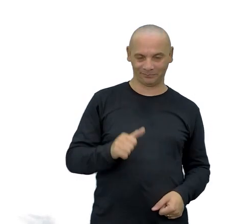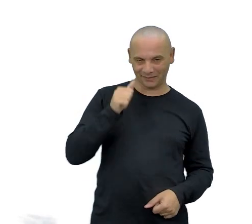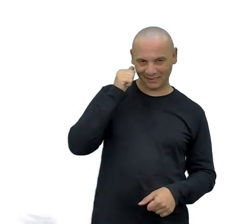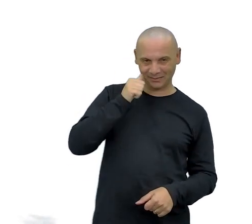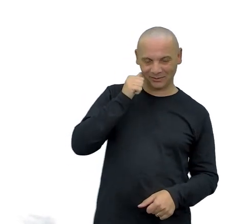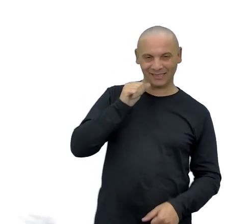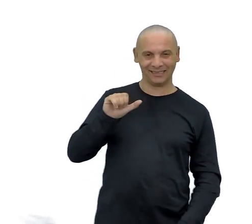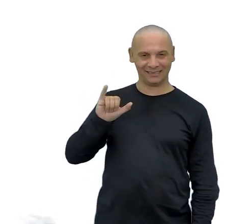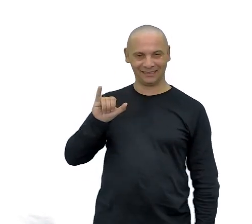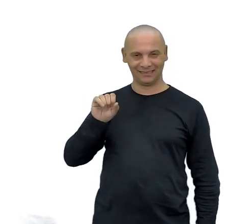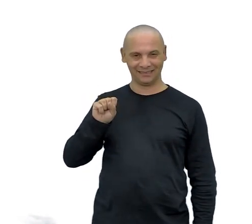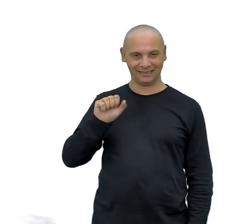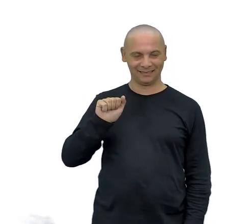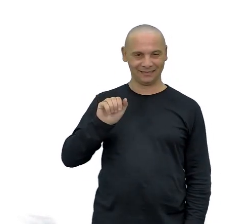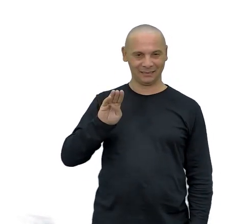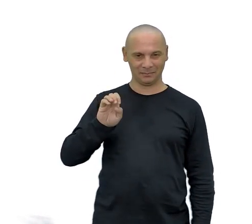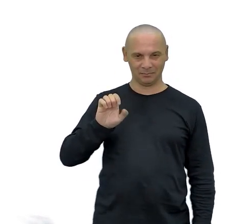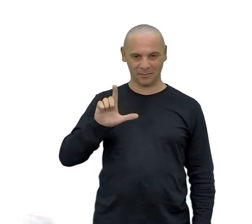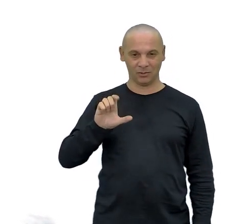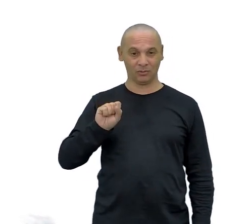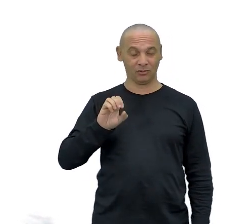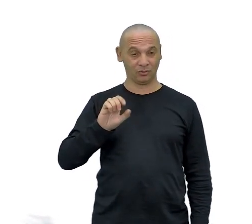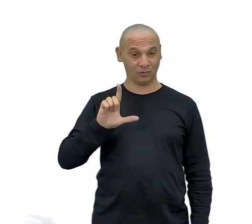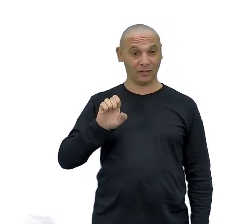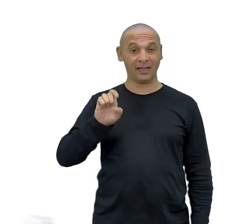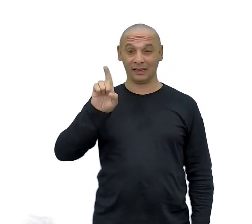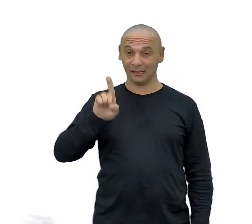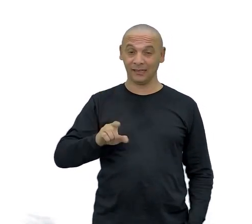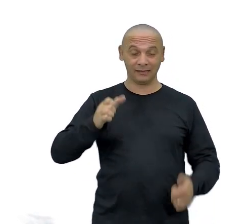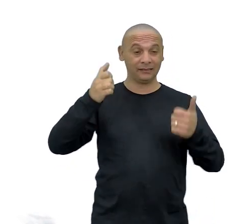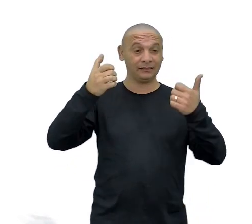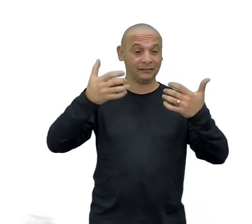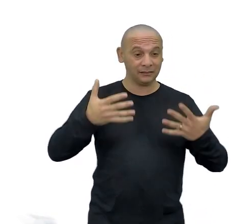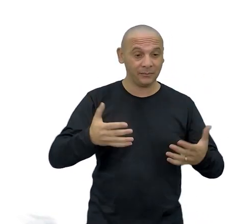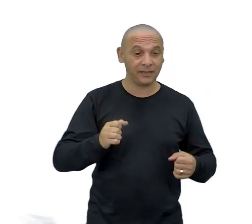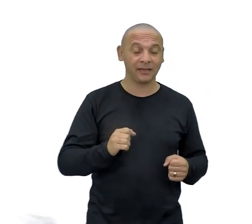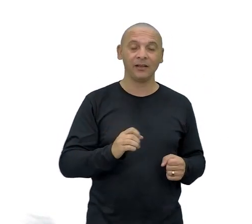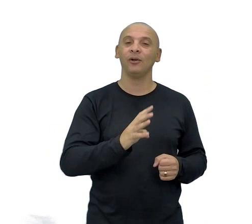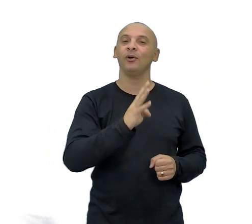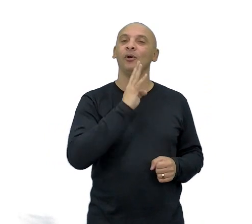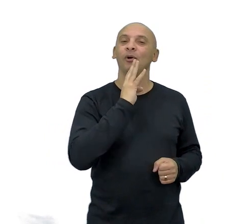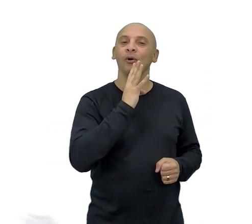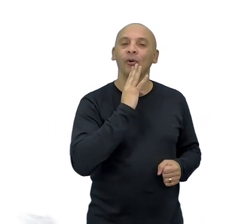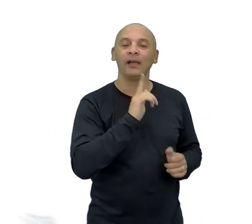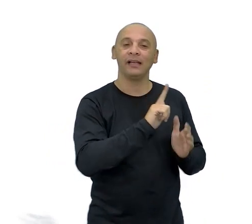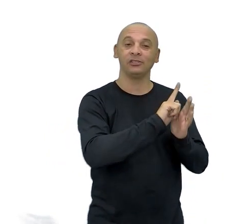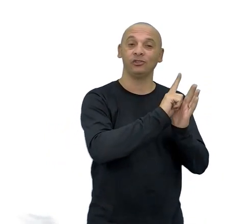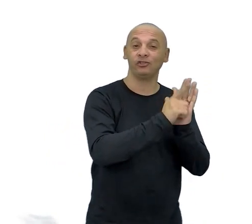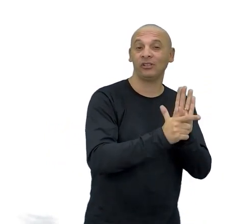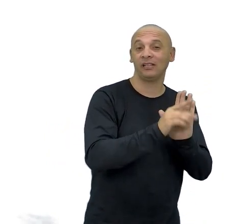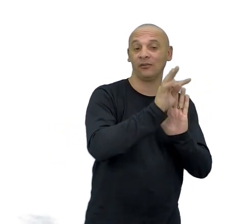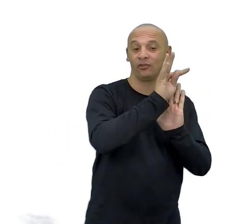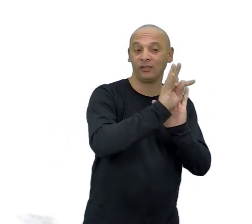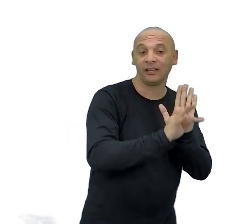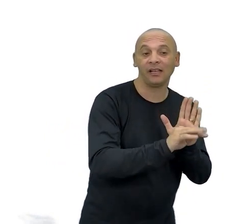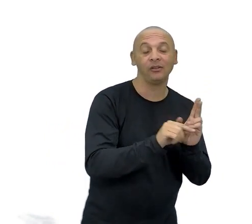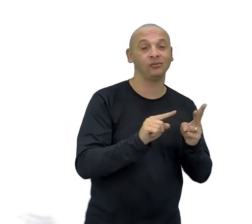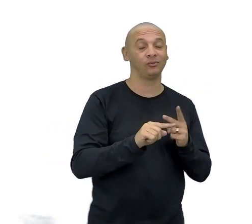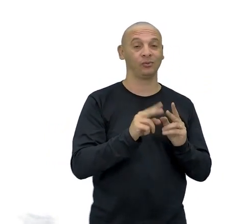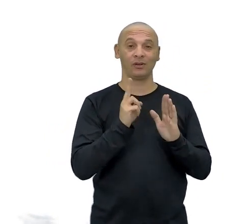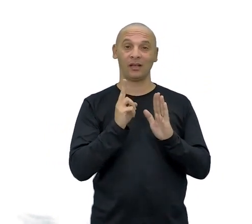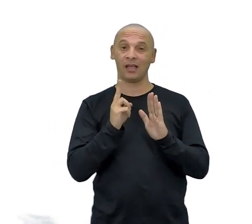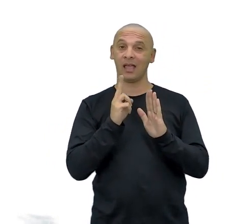conhecimentos prévios, conhecer acerca do autor, do gênero textual, das esferas de produção e